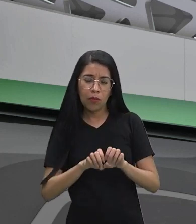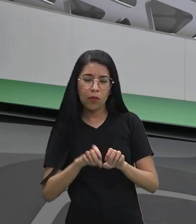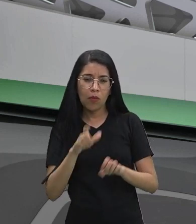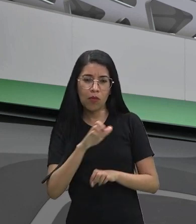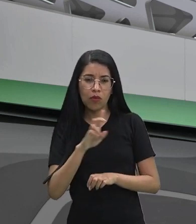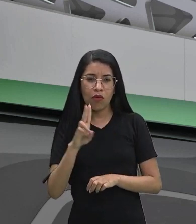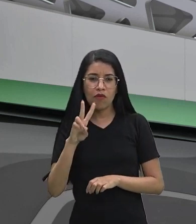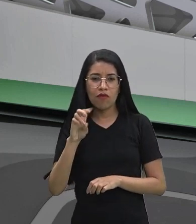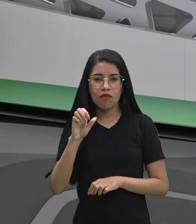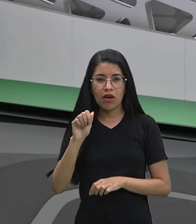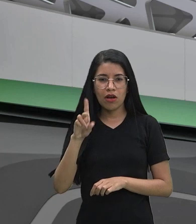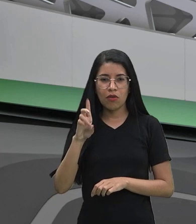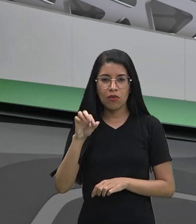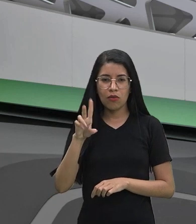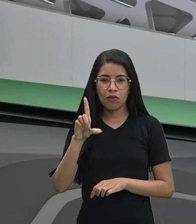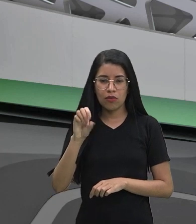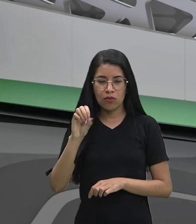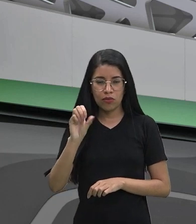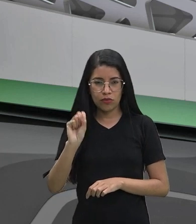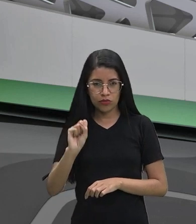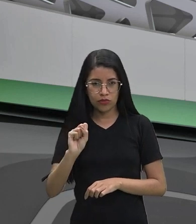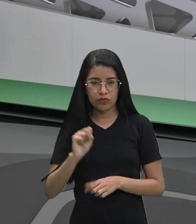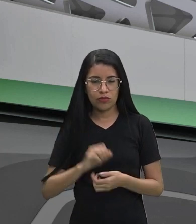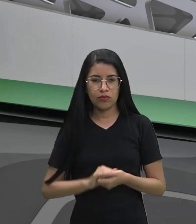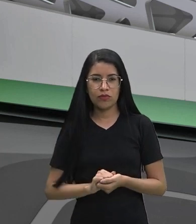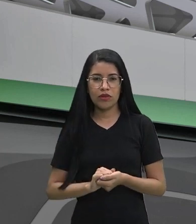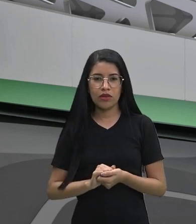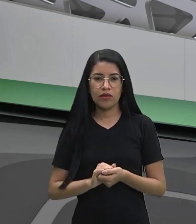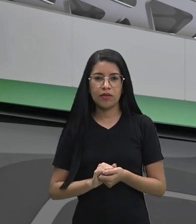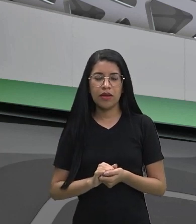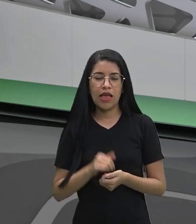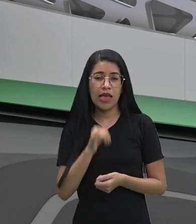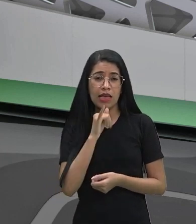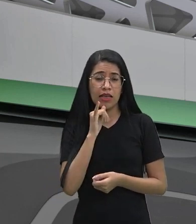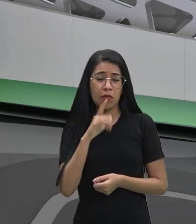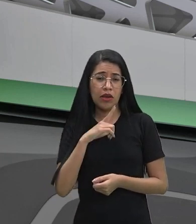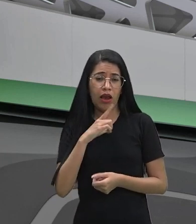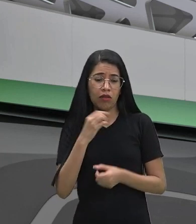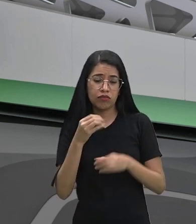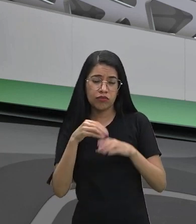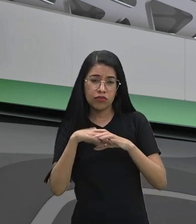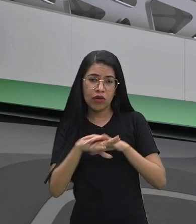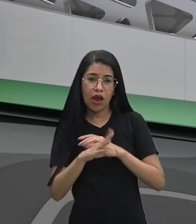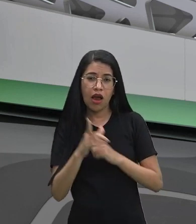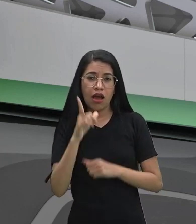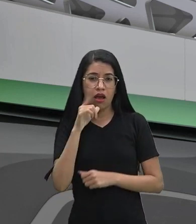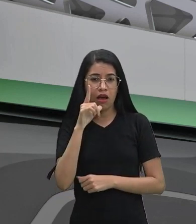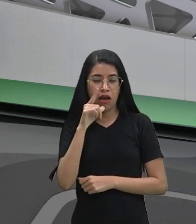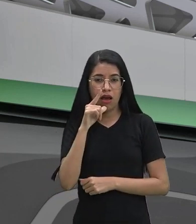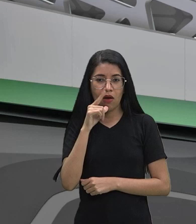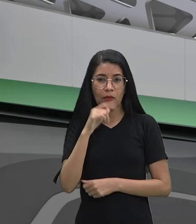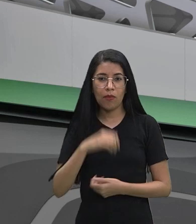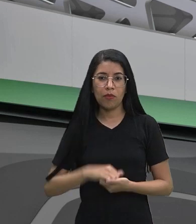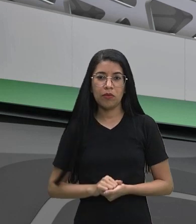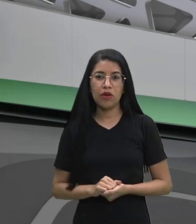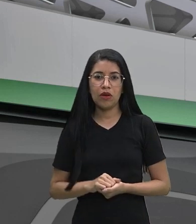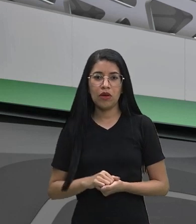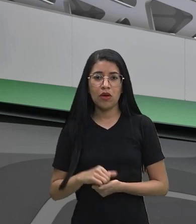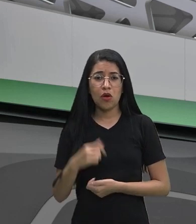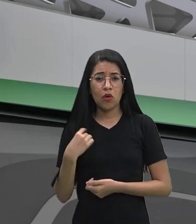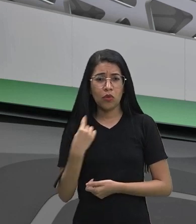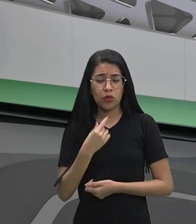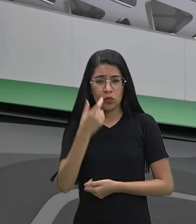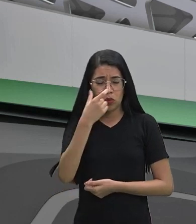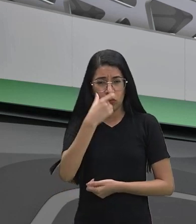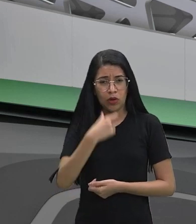ó, de vacúolos. Aqui vai acumular, por exemplo, água. A gente não tem vacúolos grandões assim, tá?